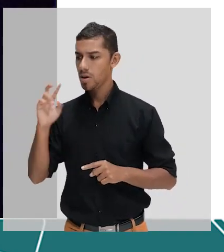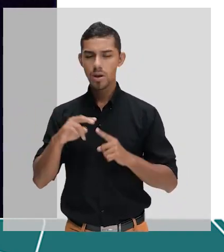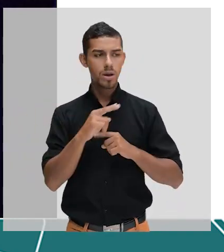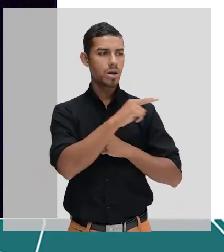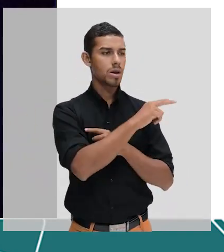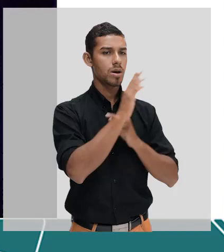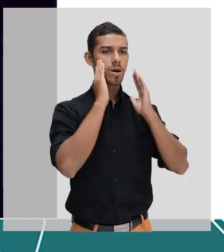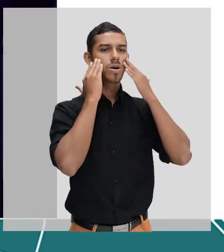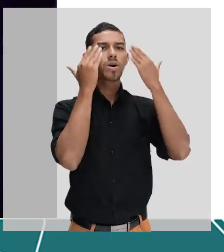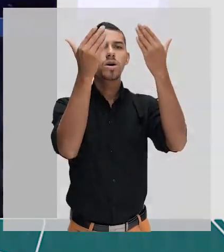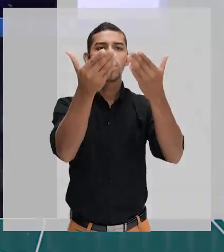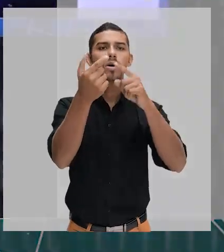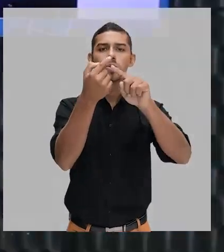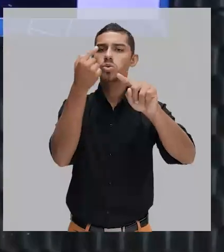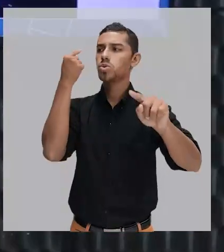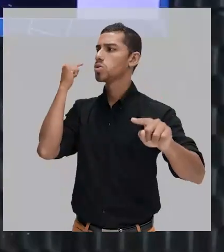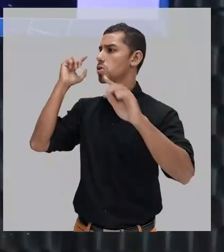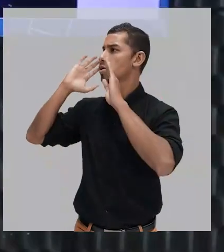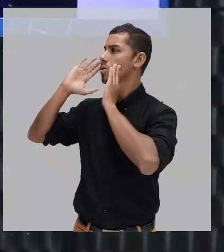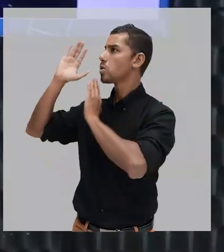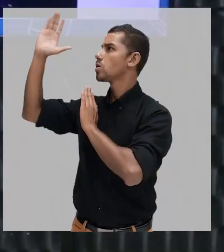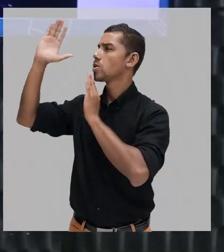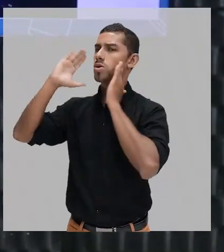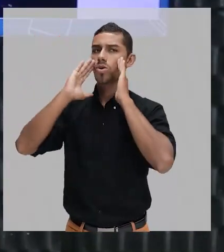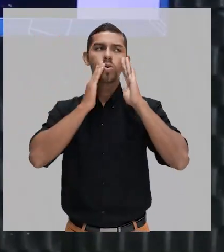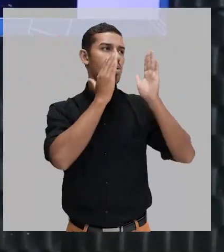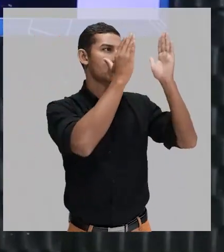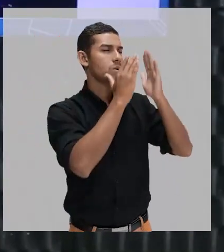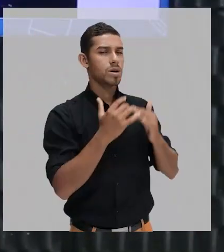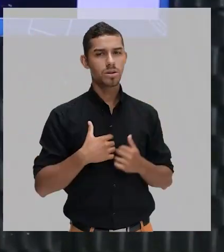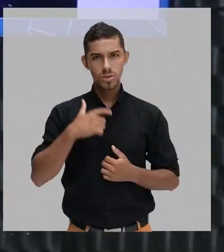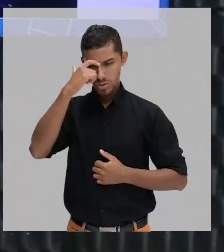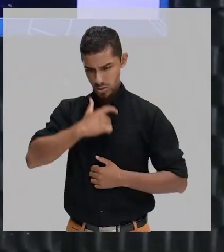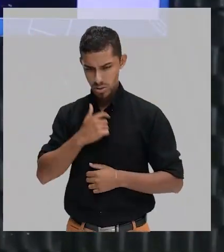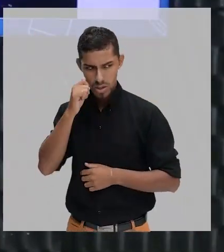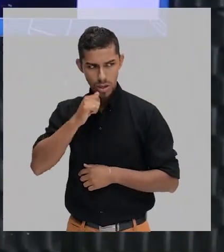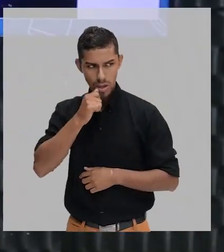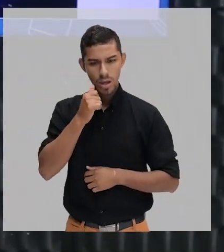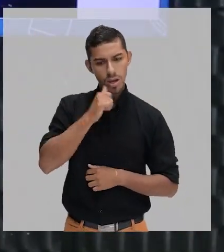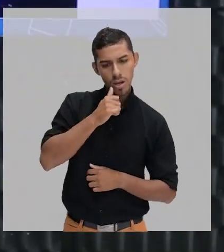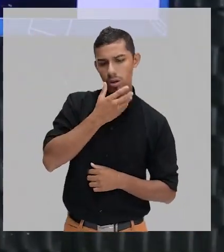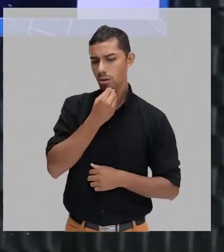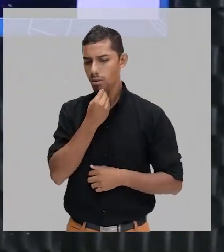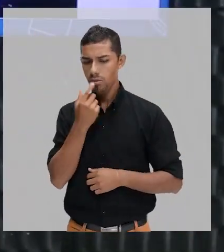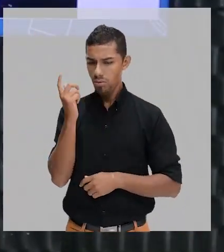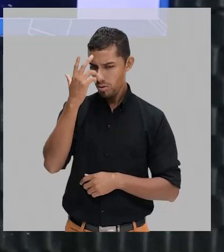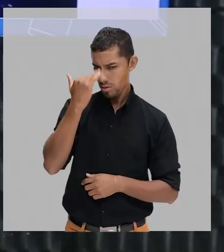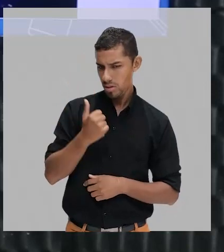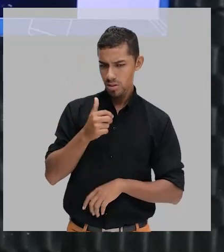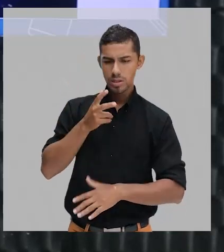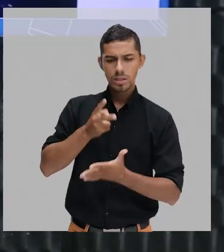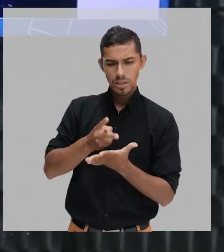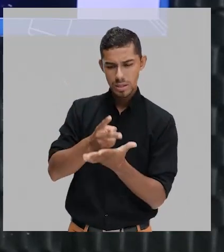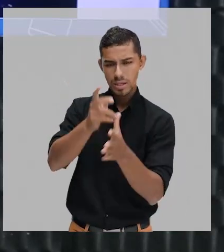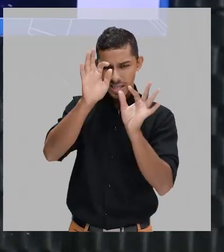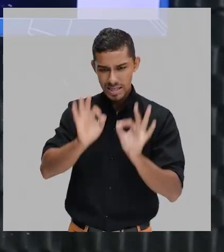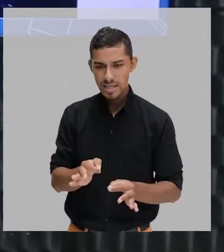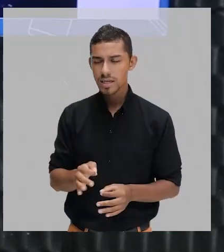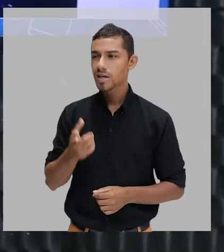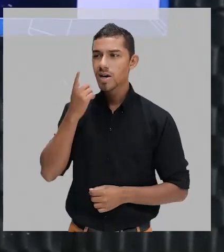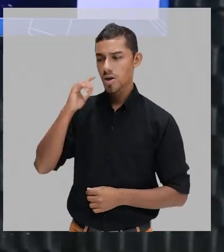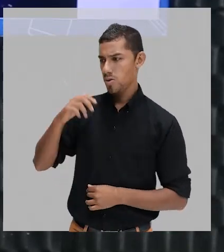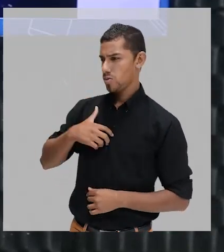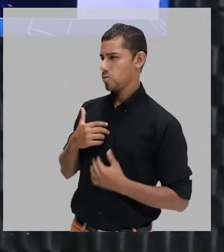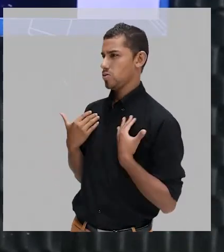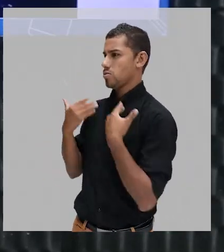eu viro para frente. A marca é essa movimentação que o ator, a atriz repete constantemente e ele sabe exatamente para onde ele